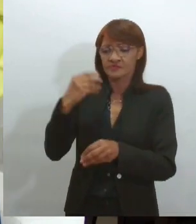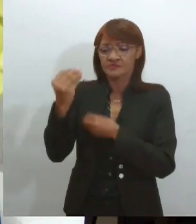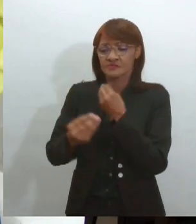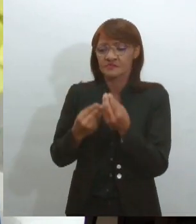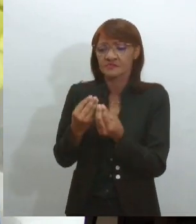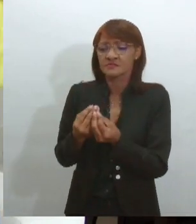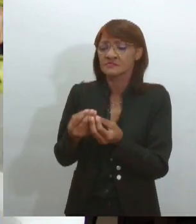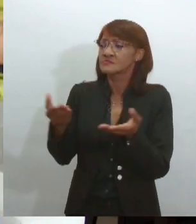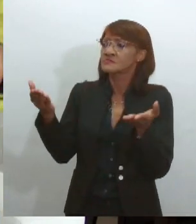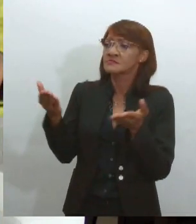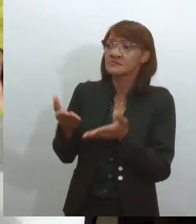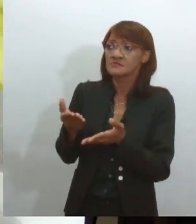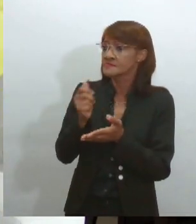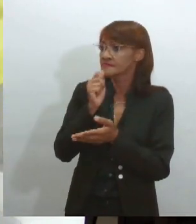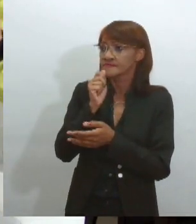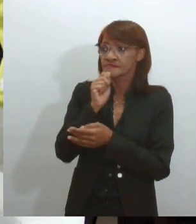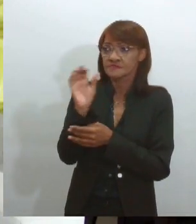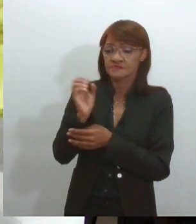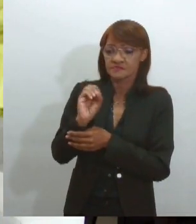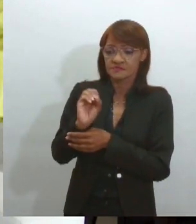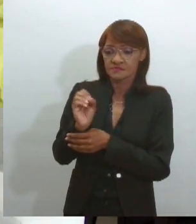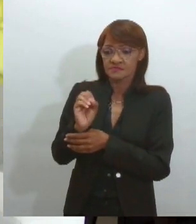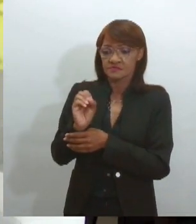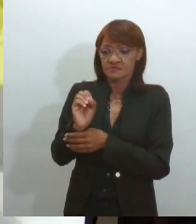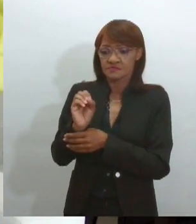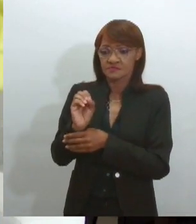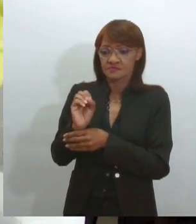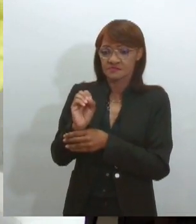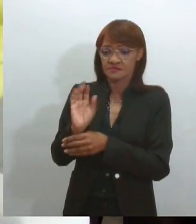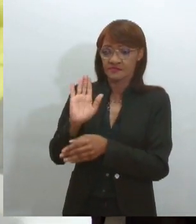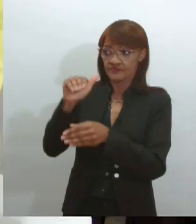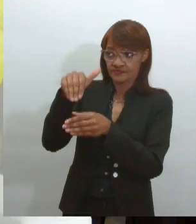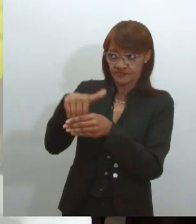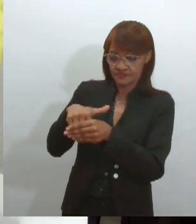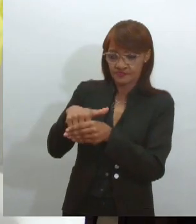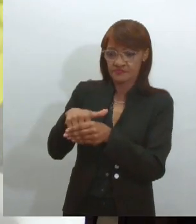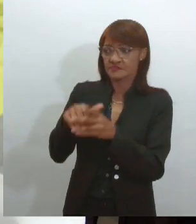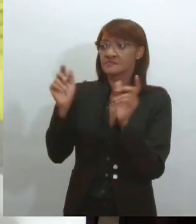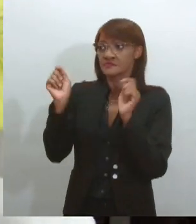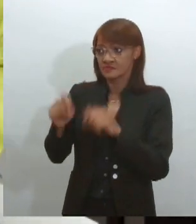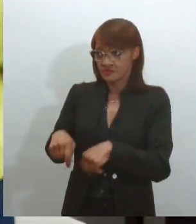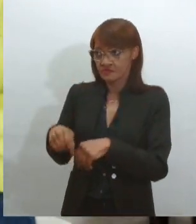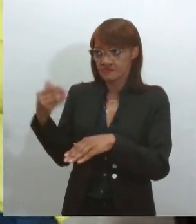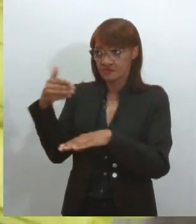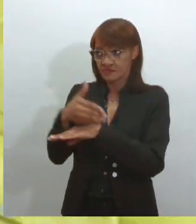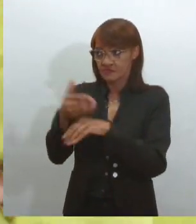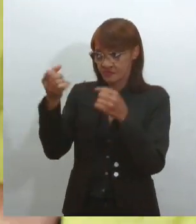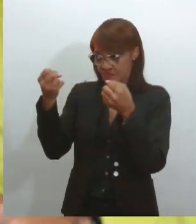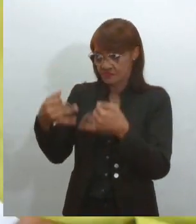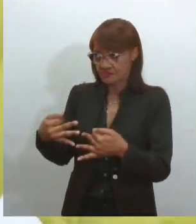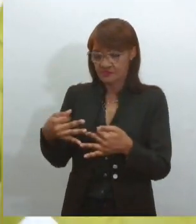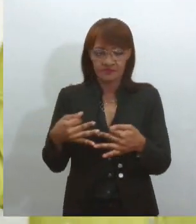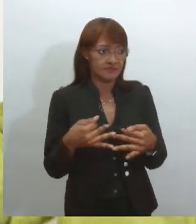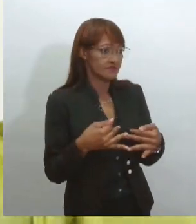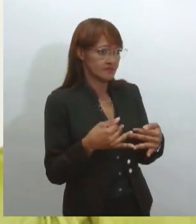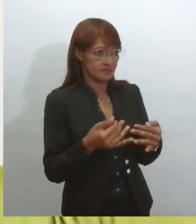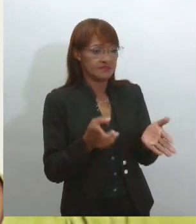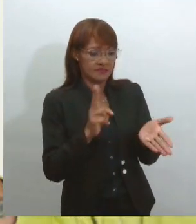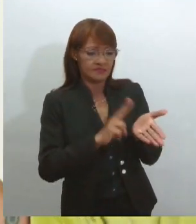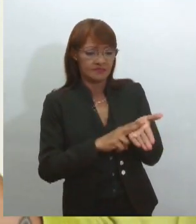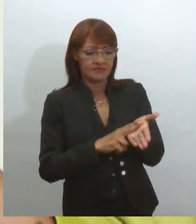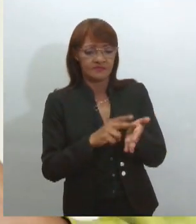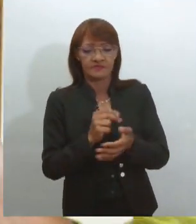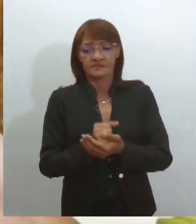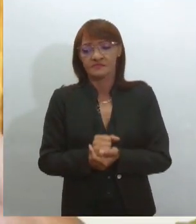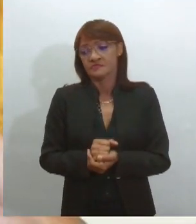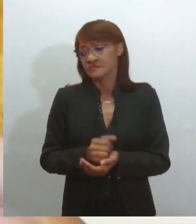essa ess eh não fizer esse voto em trânsito ou seja não votar né ele pode fazer essa justificativa não é isso é exatamente isso é importante porque